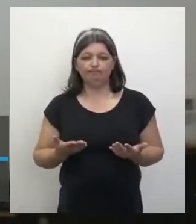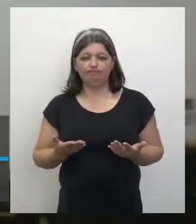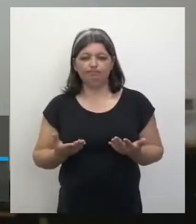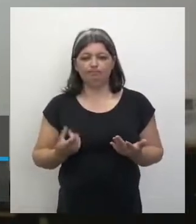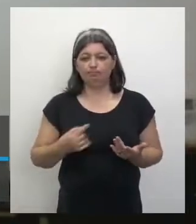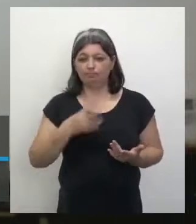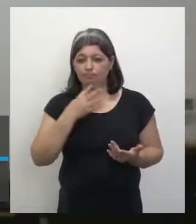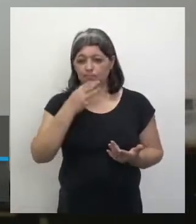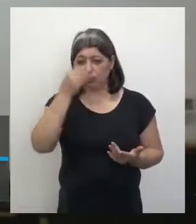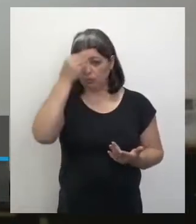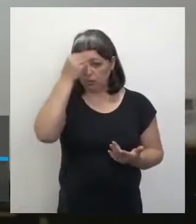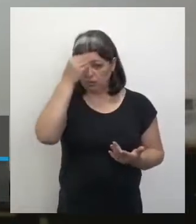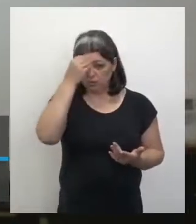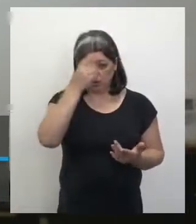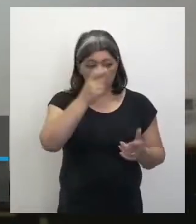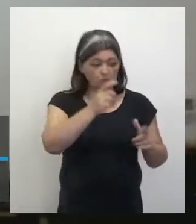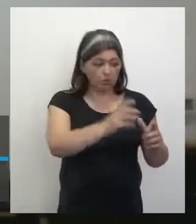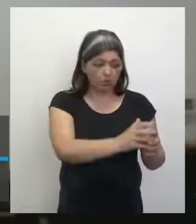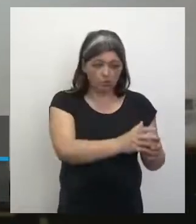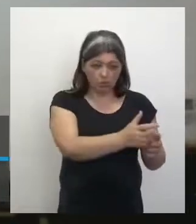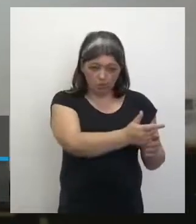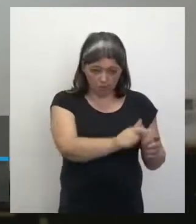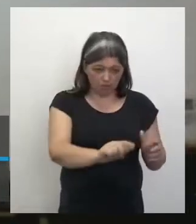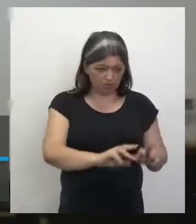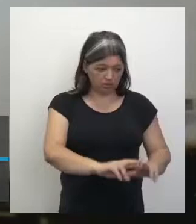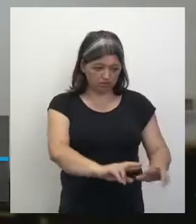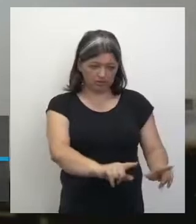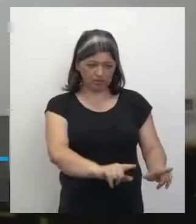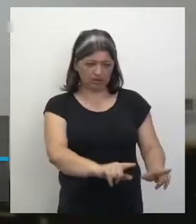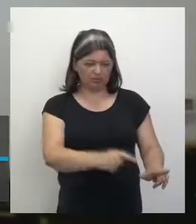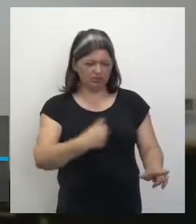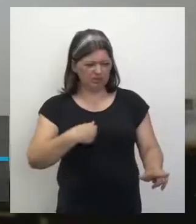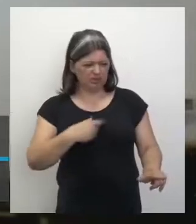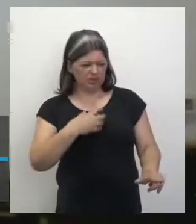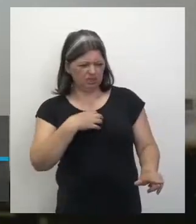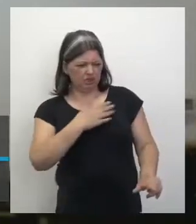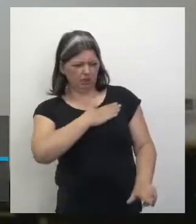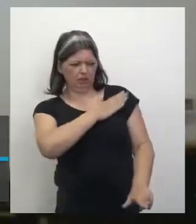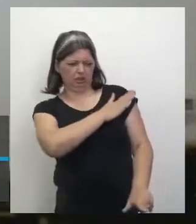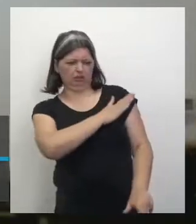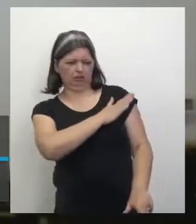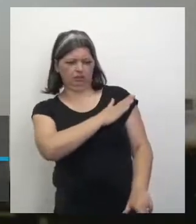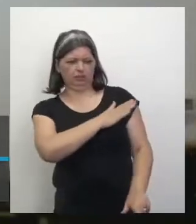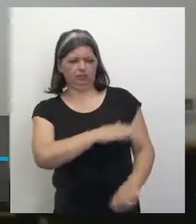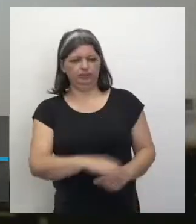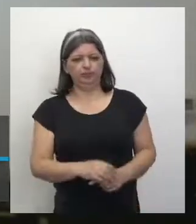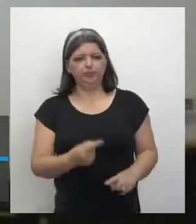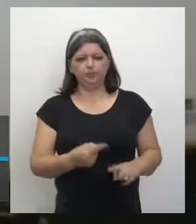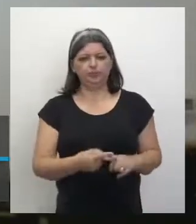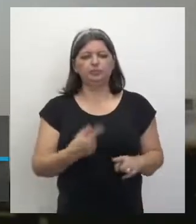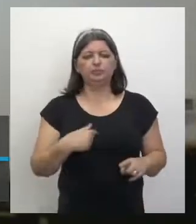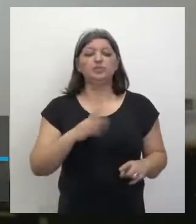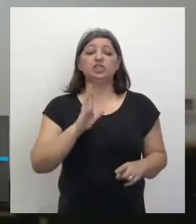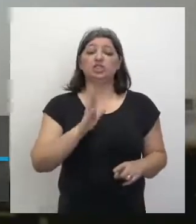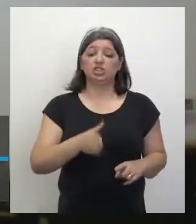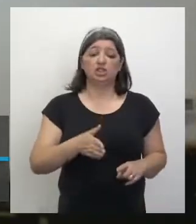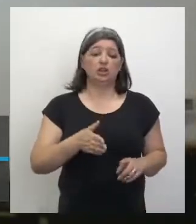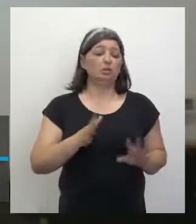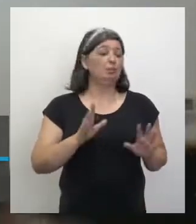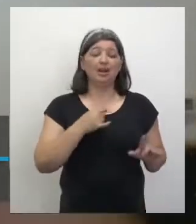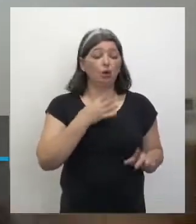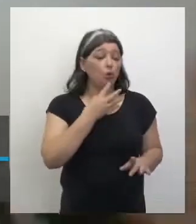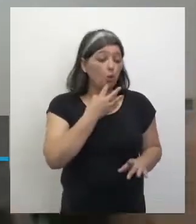o conhecimento daquele outro grupo de uma forma preconceituosa, que às vezes estamos criando um preconceito sem